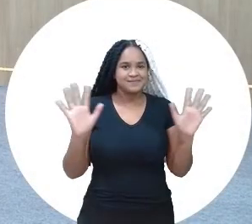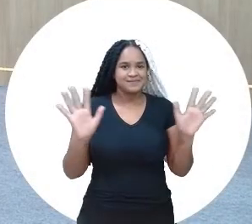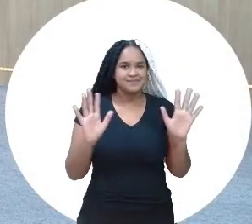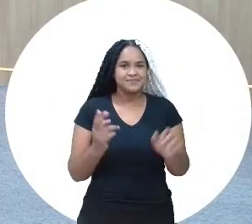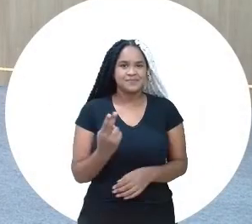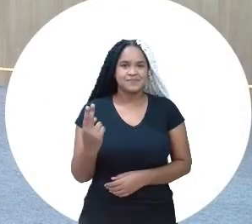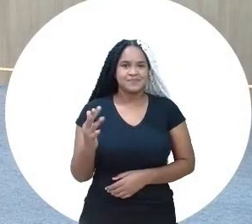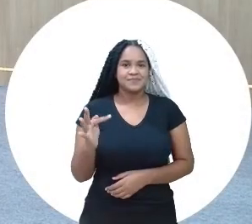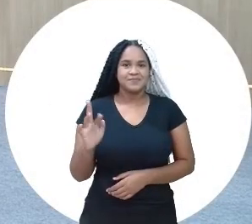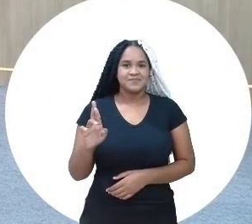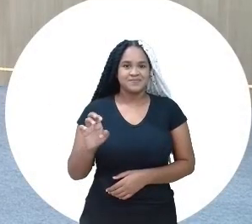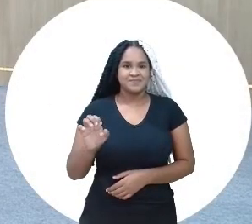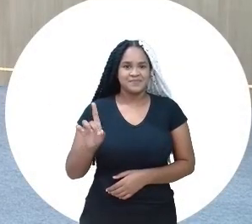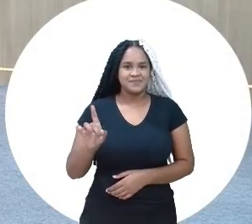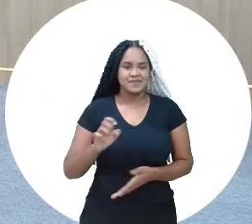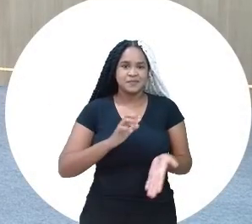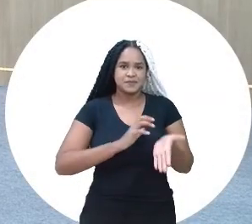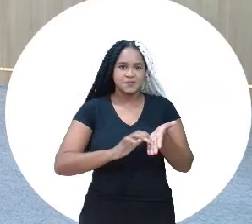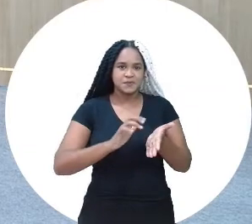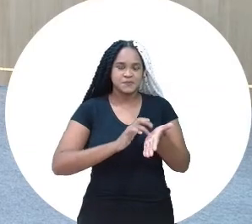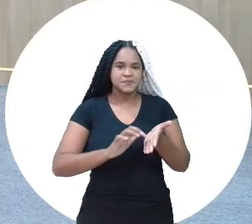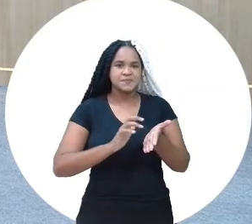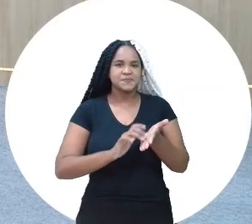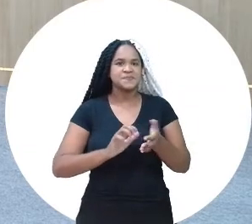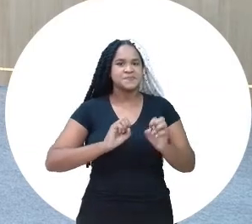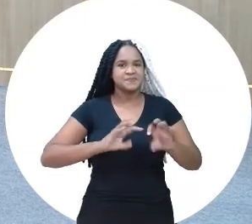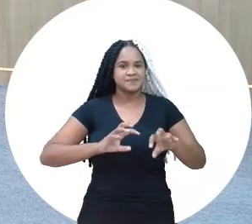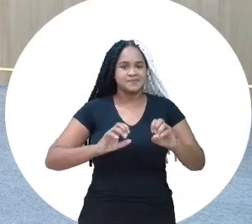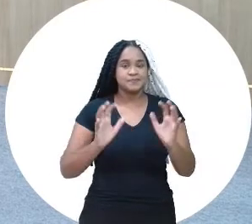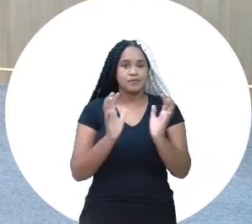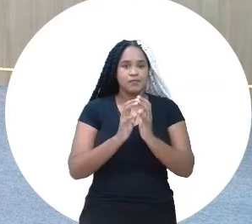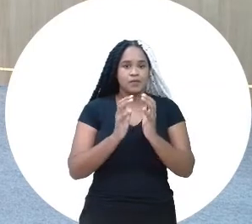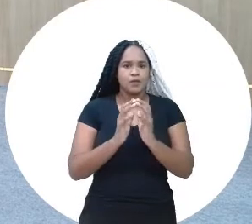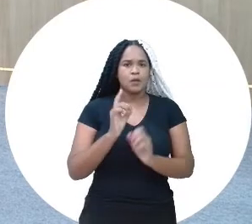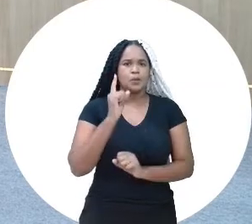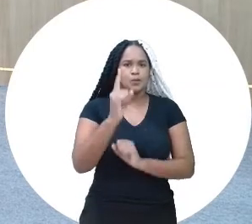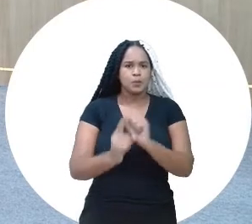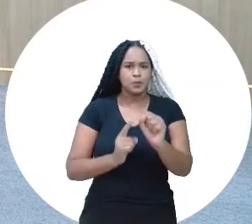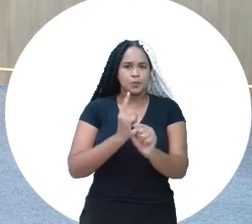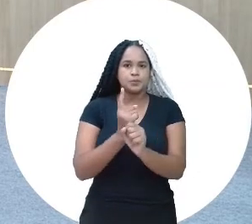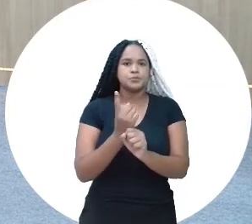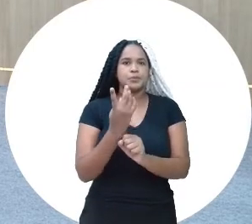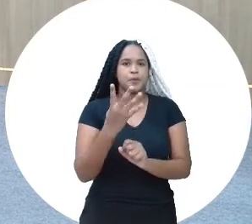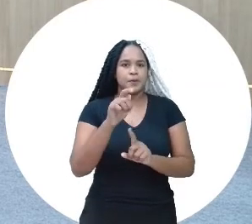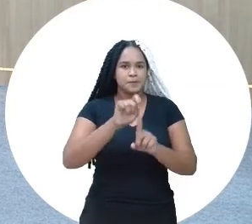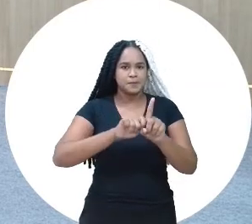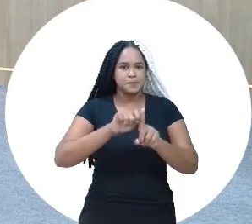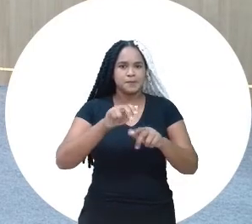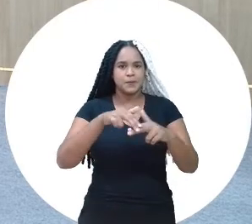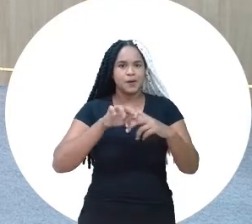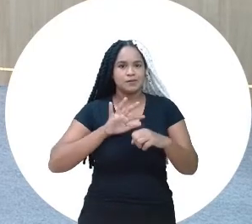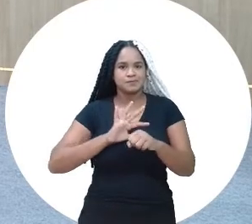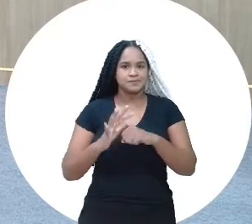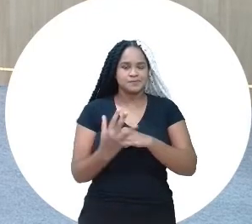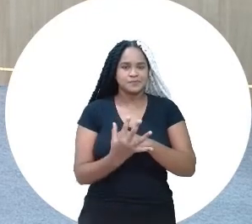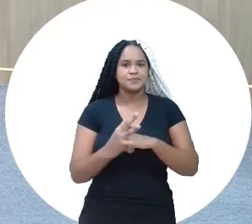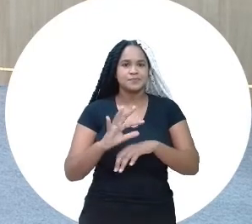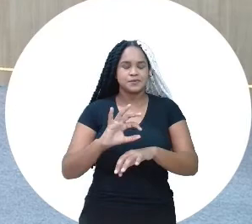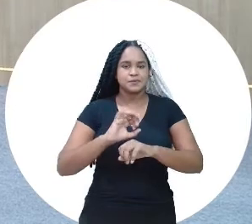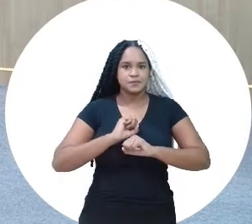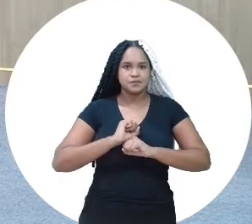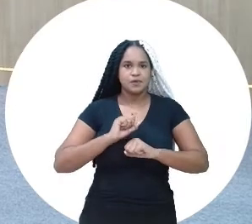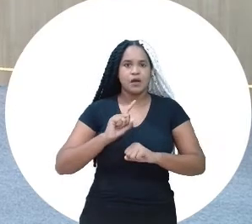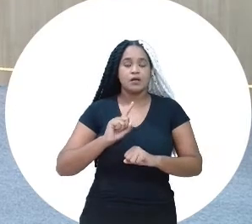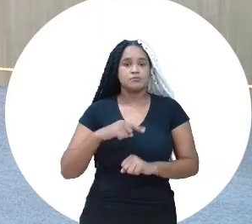Sou Fred Amâncio, secretário de Educação do Recife. Há 1 ano e 4 meses, em função da pandemia da Covid-19,